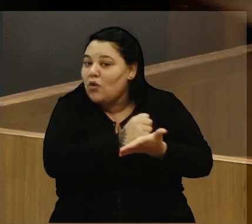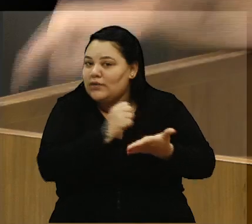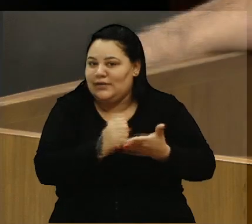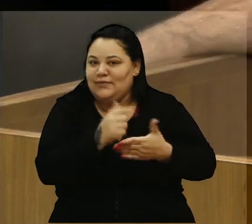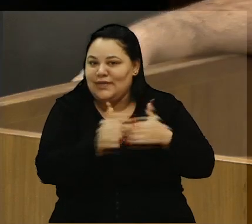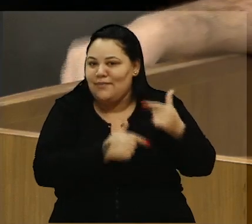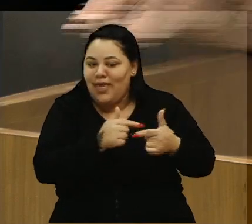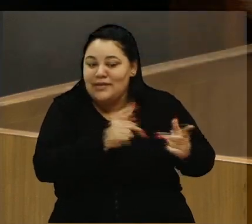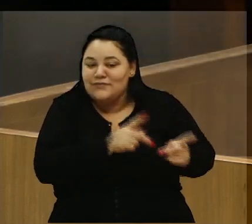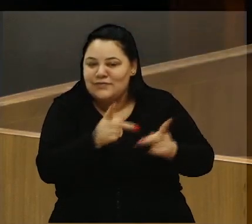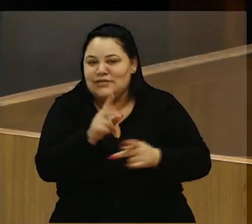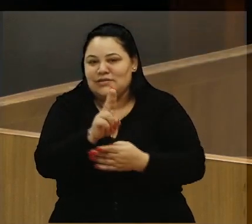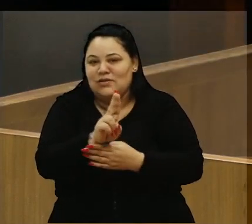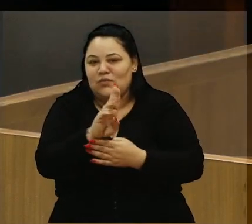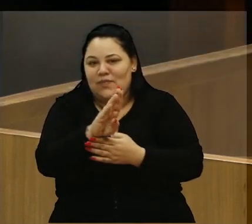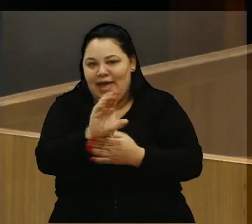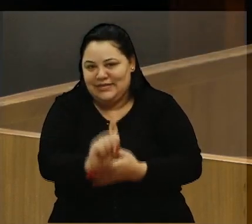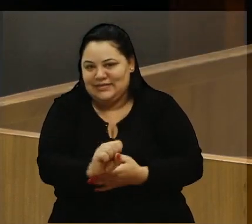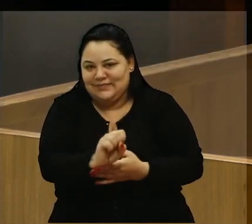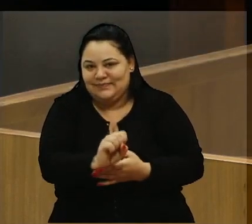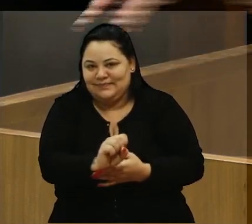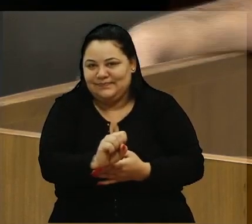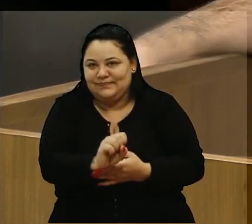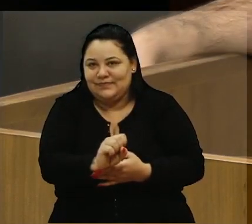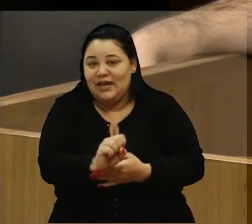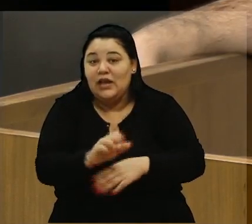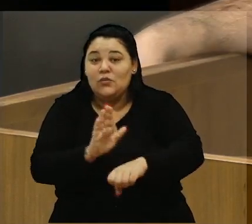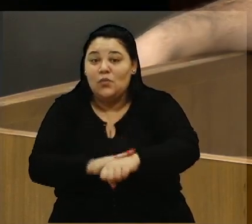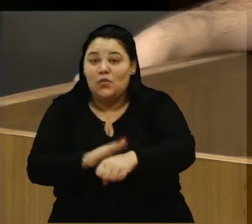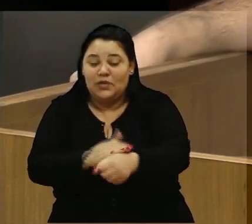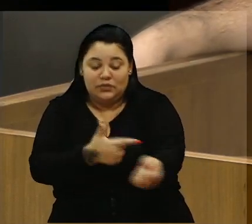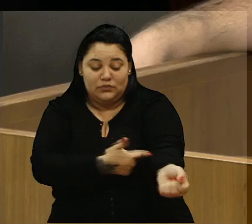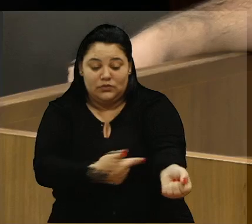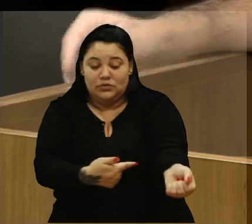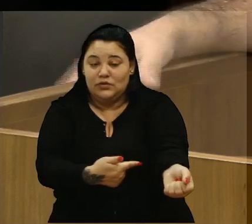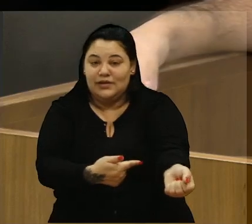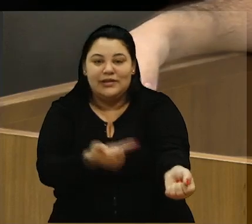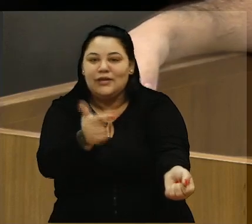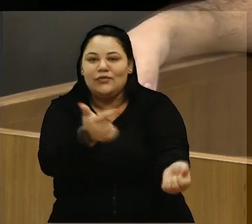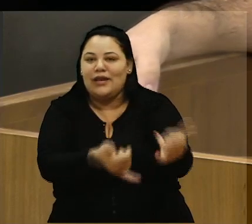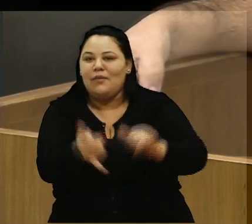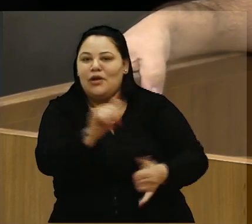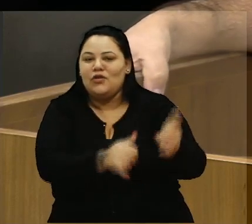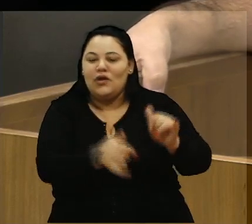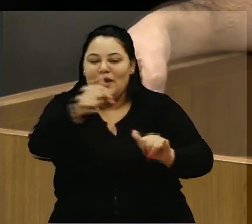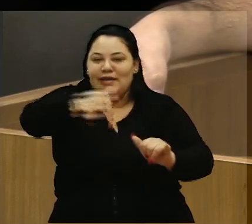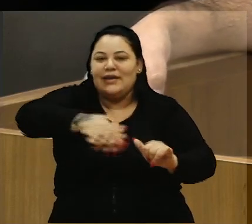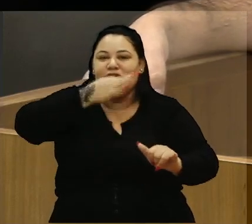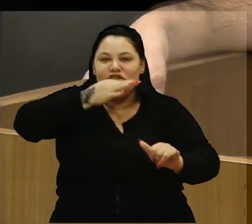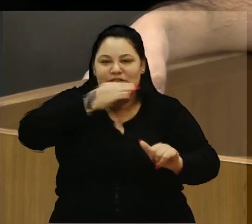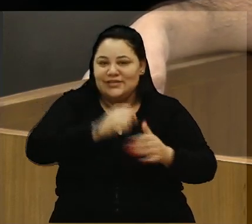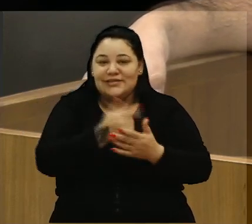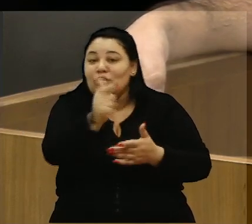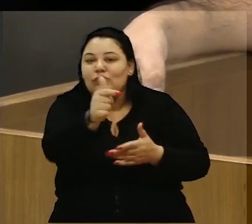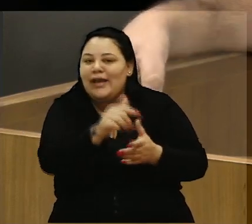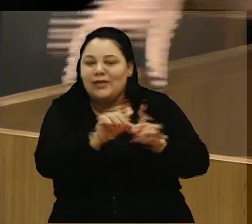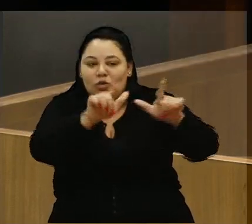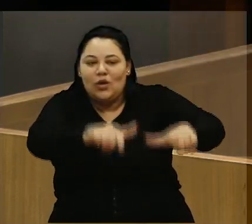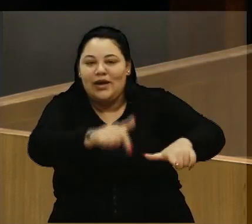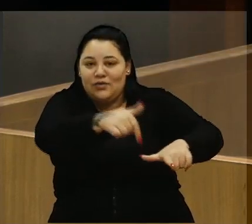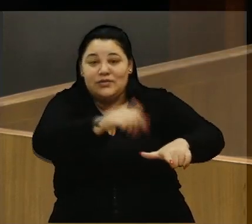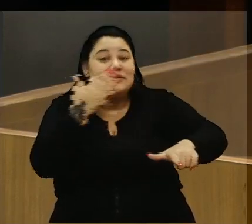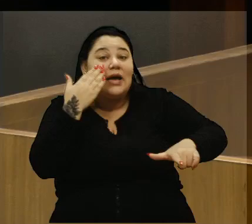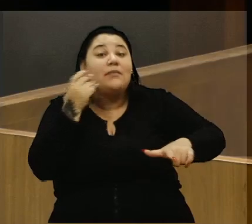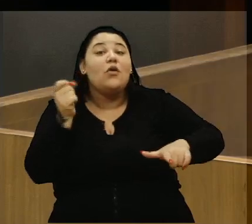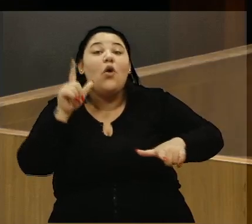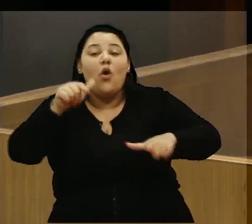nas UBSs. Quando os exames são coletados nas UBSs, eles não têm laboratório aqui em Caxias do Virvi Ramos. Sabe onde é que é feito os exames? Eles